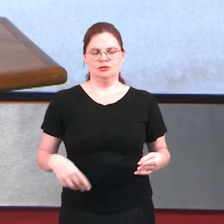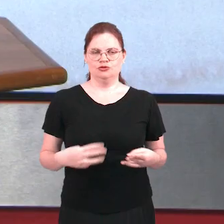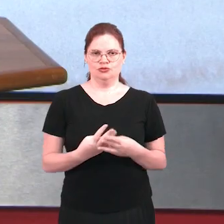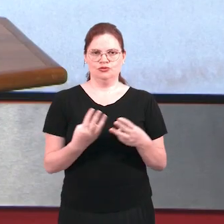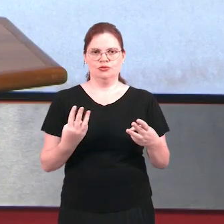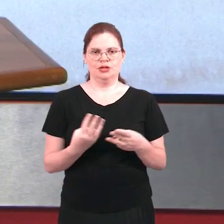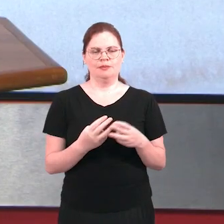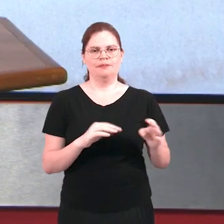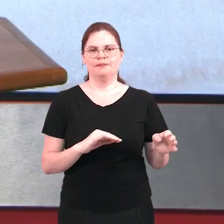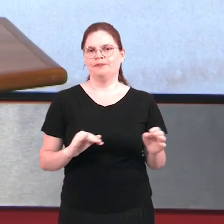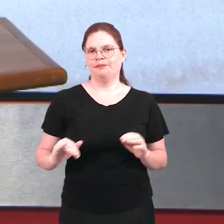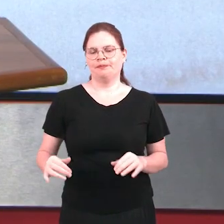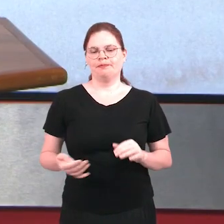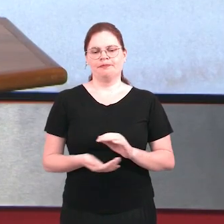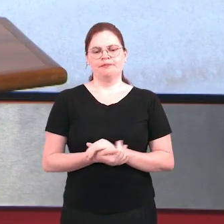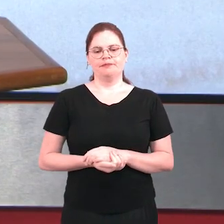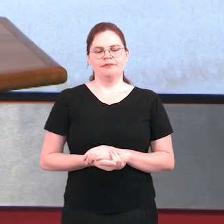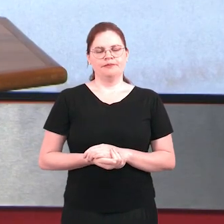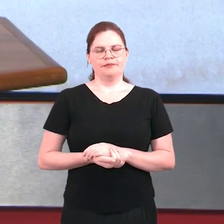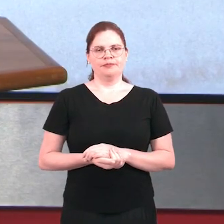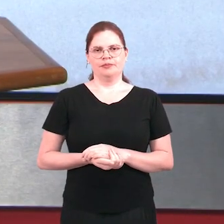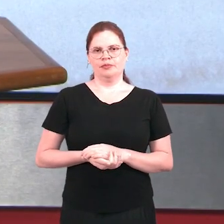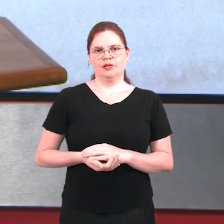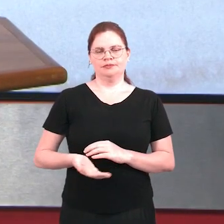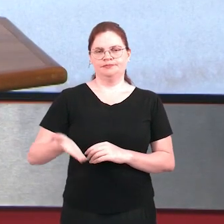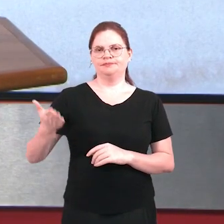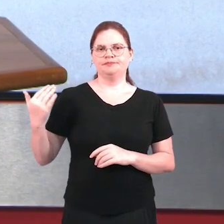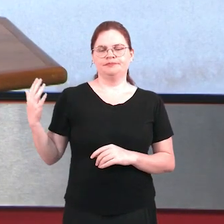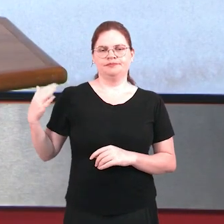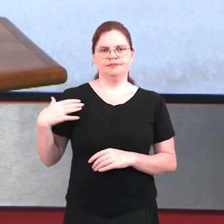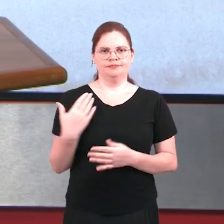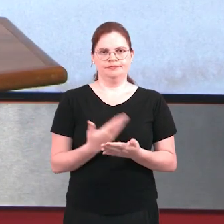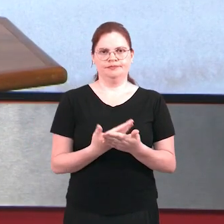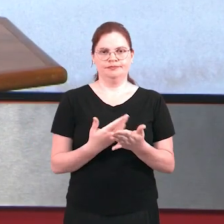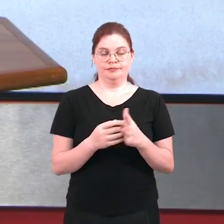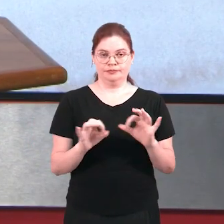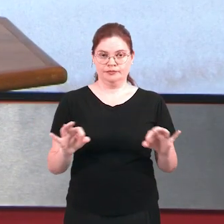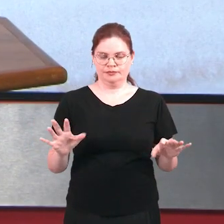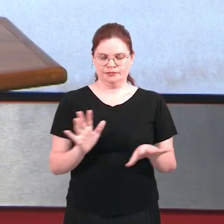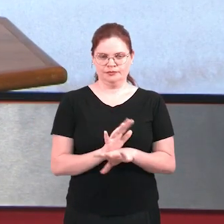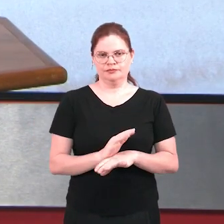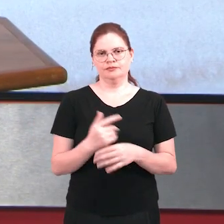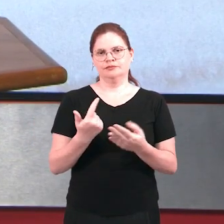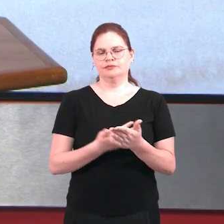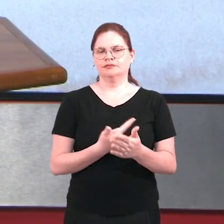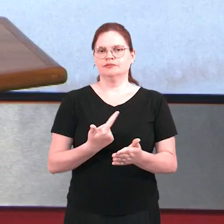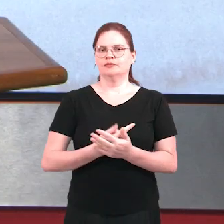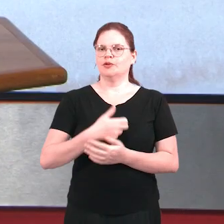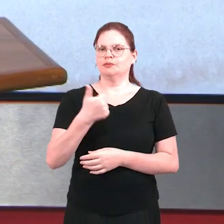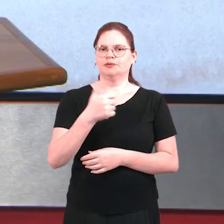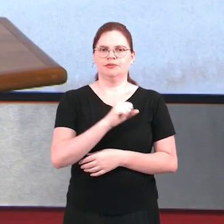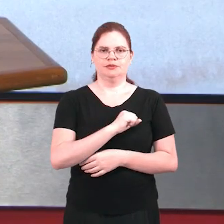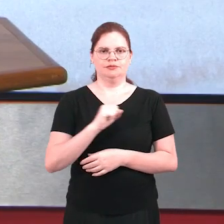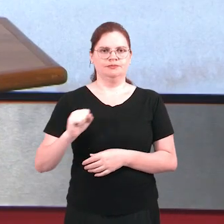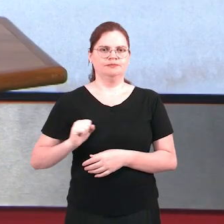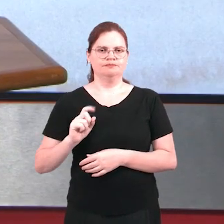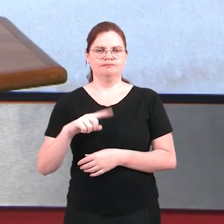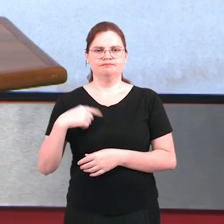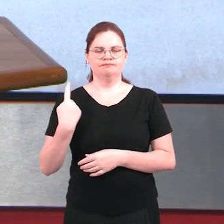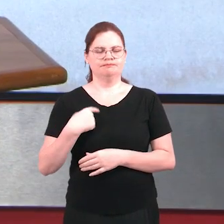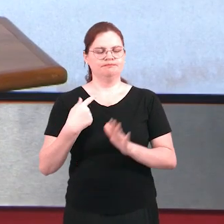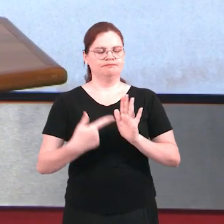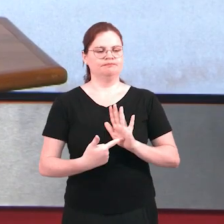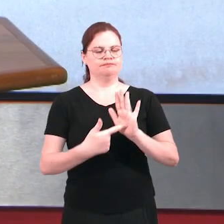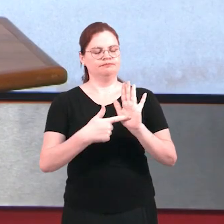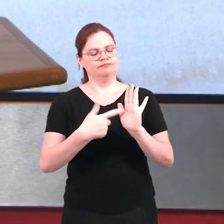Judá. Na aula passada, nós concluímos o livro de 1 Samuel e vimos como